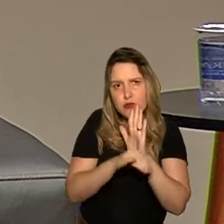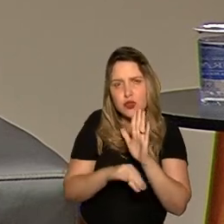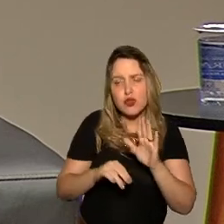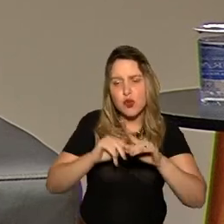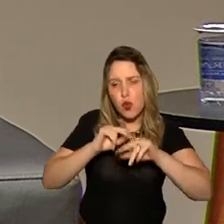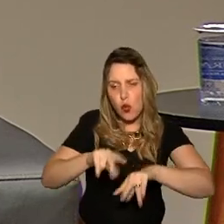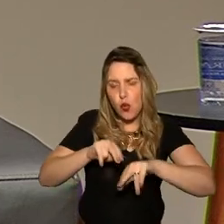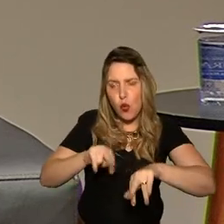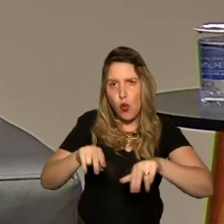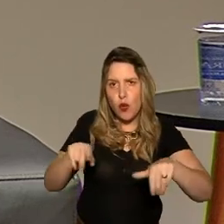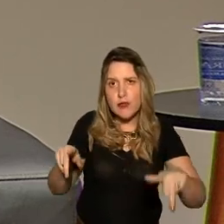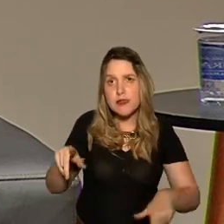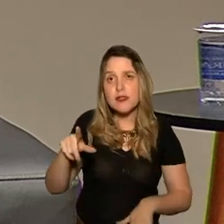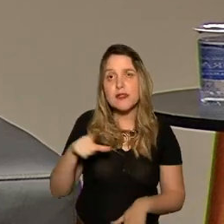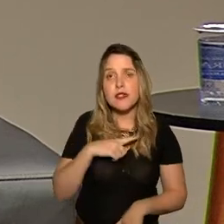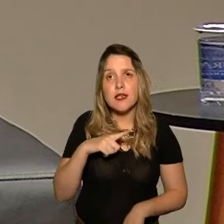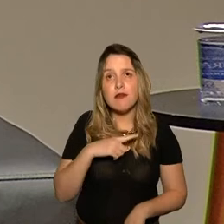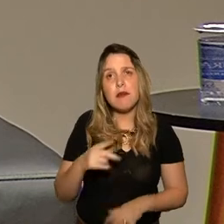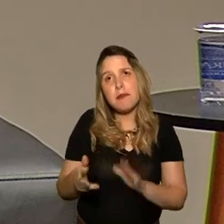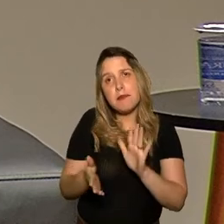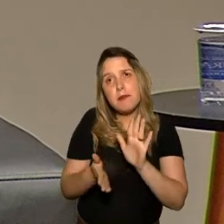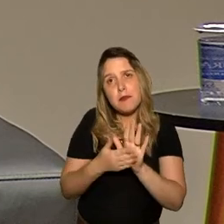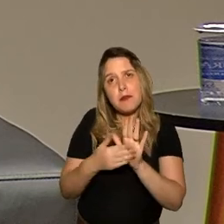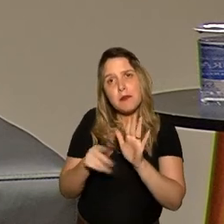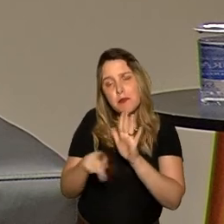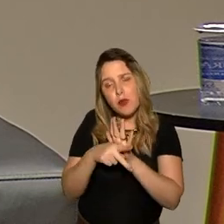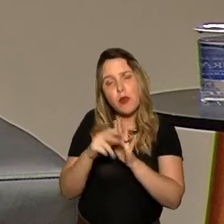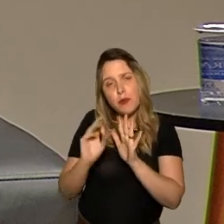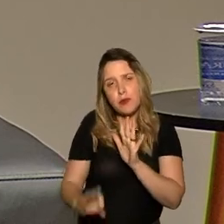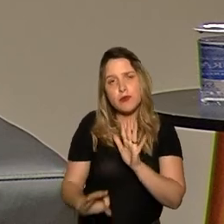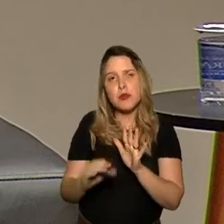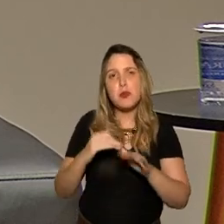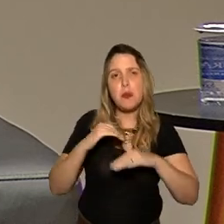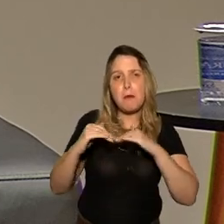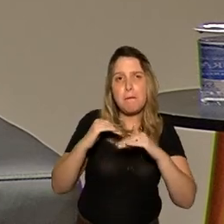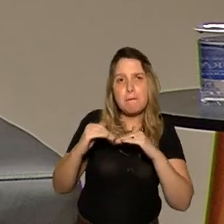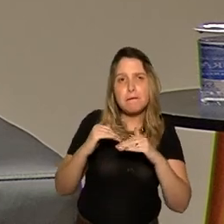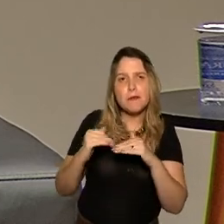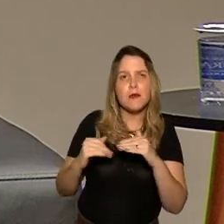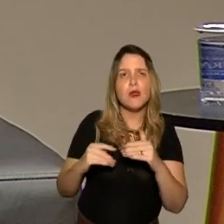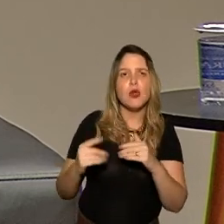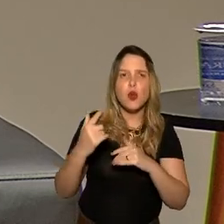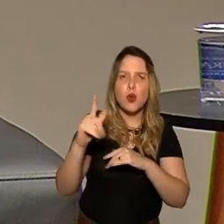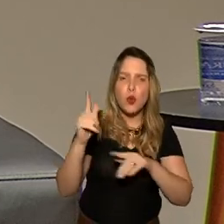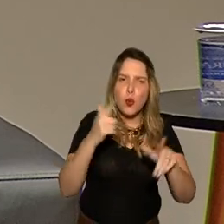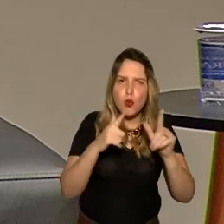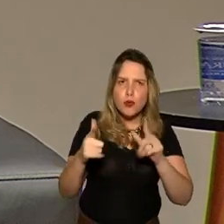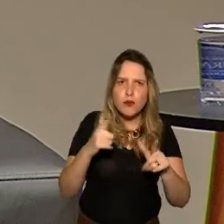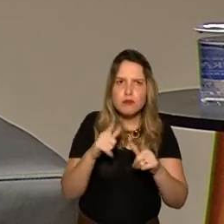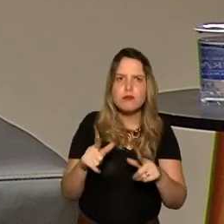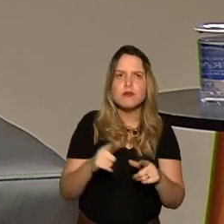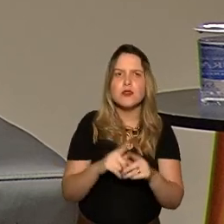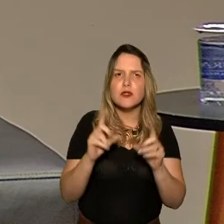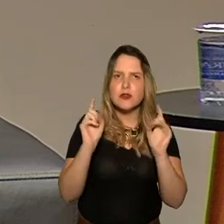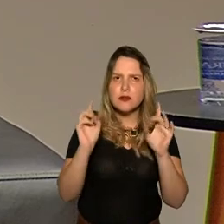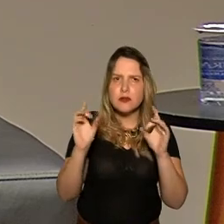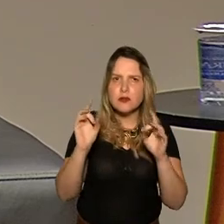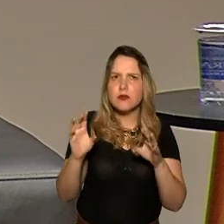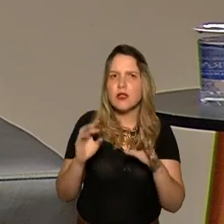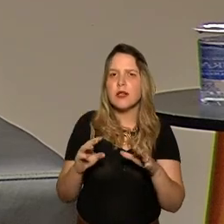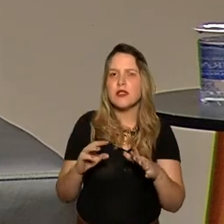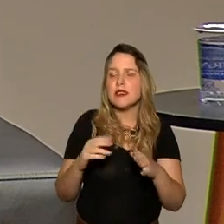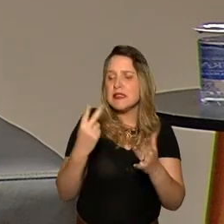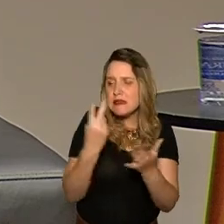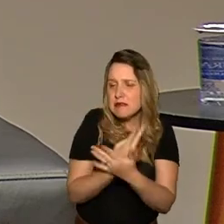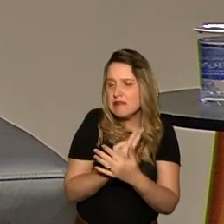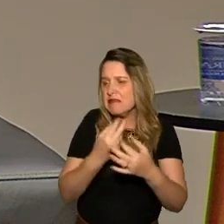dois aspectos ao Centro Cultural São Paulo num determinado momento quando mudou a gestão aquele sambista chamado Leandro